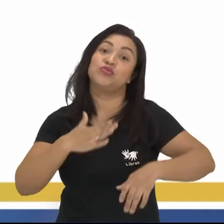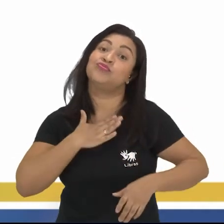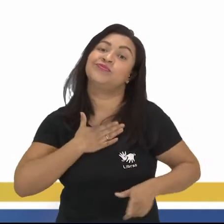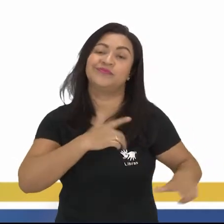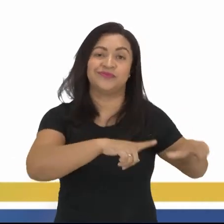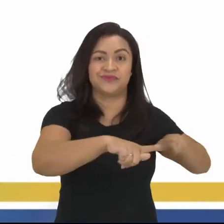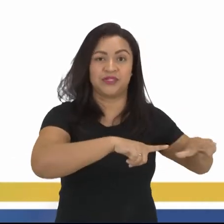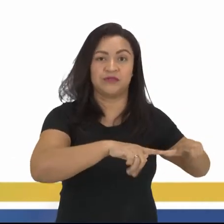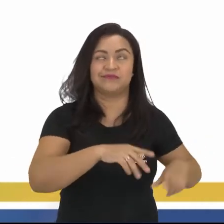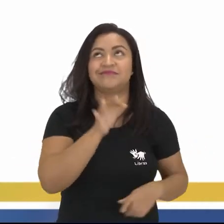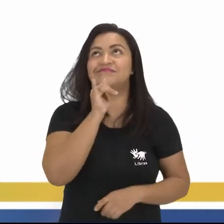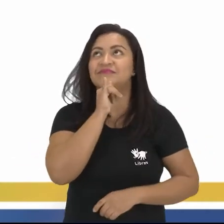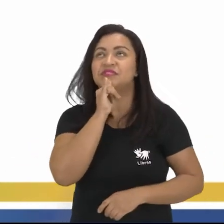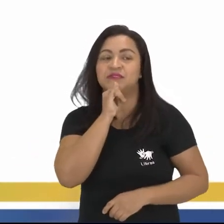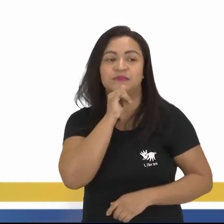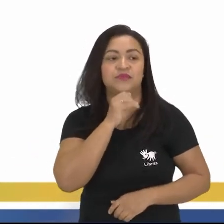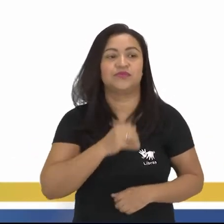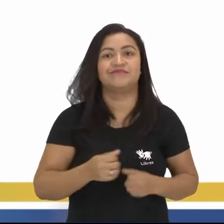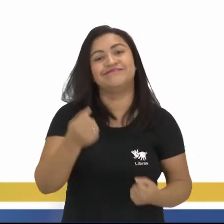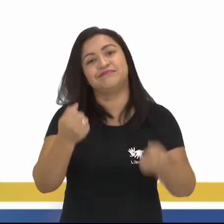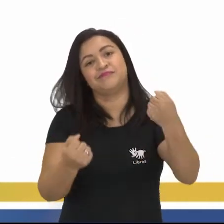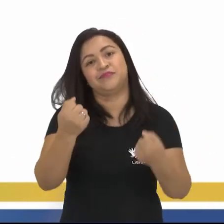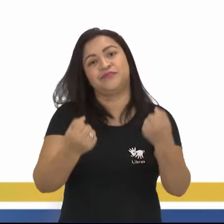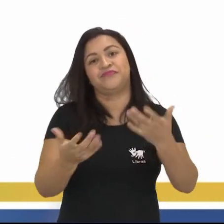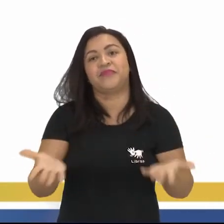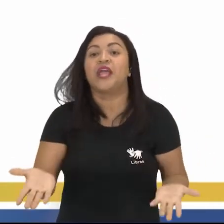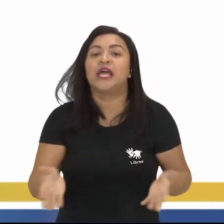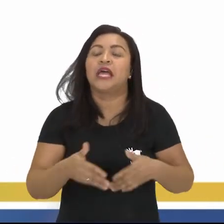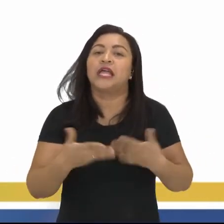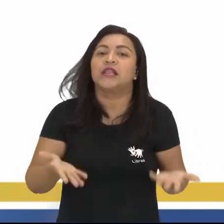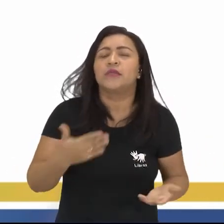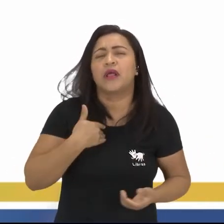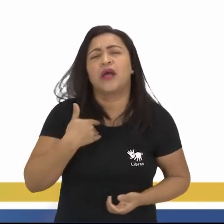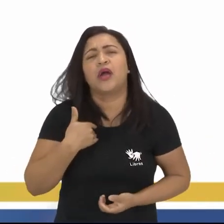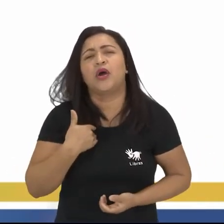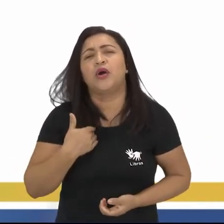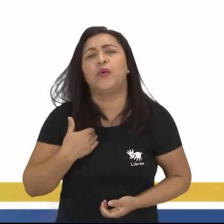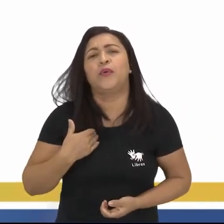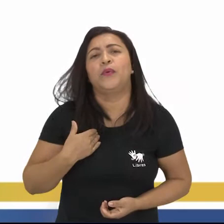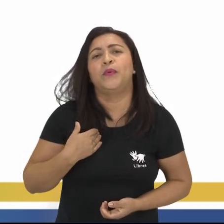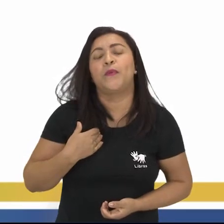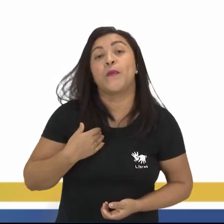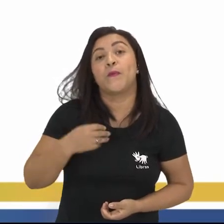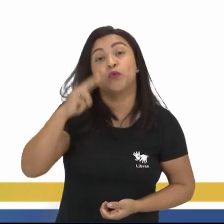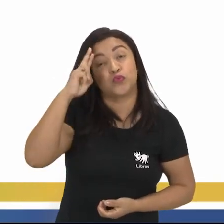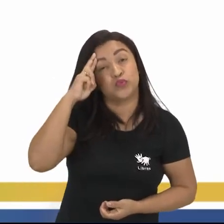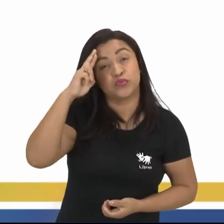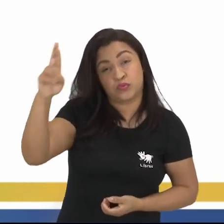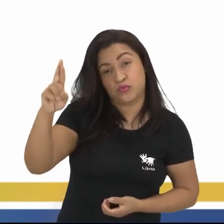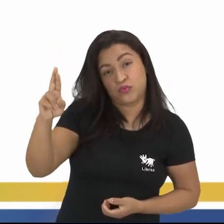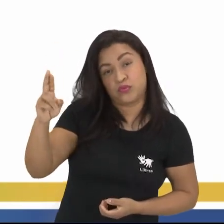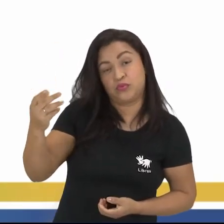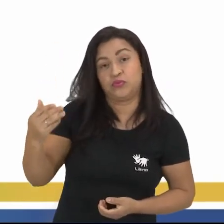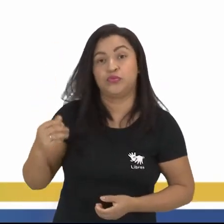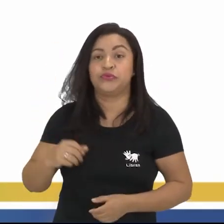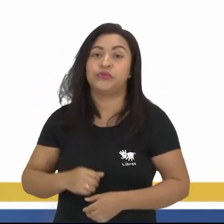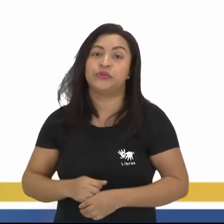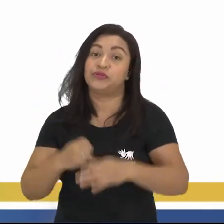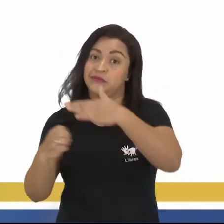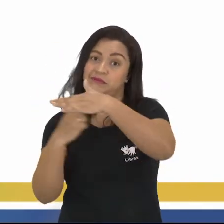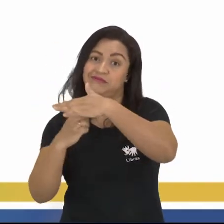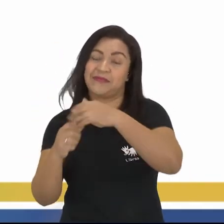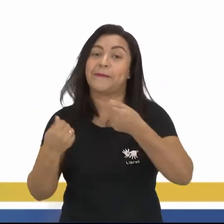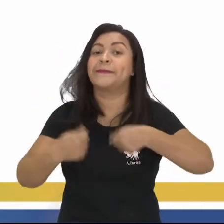motorista. Então, o empresário, dono, proprietário da empresa de transporte coletivo,